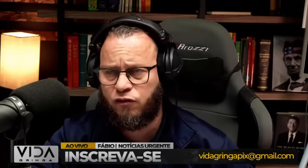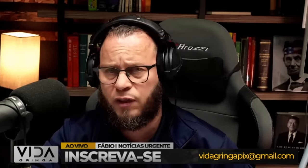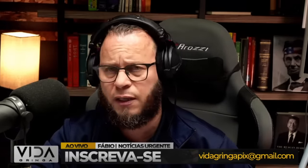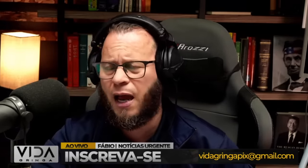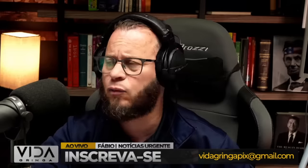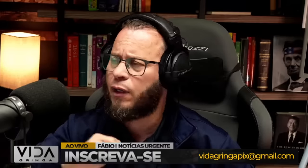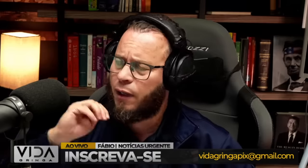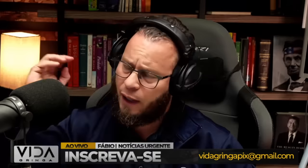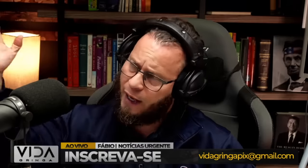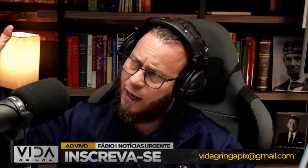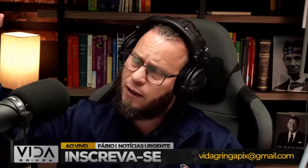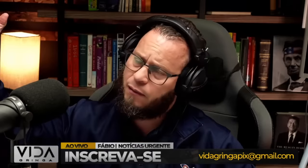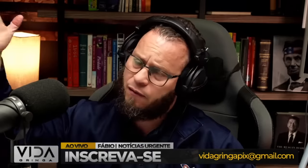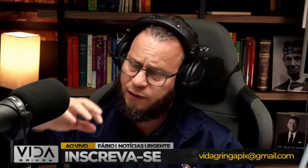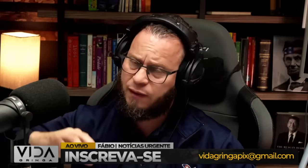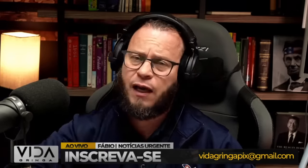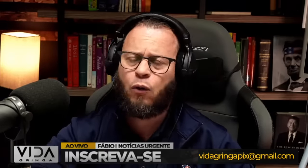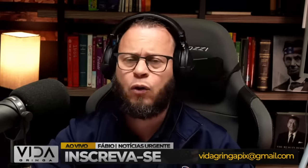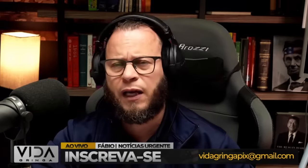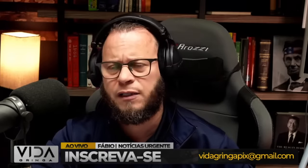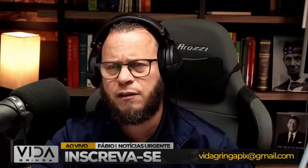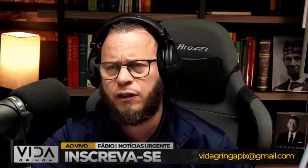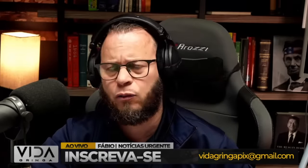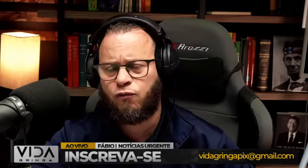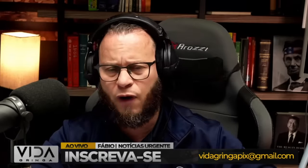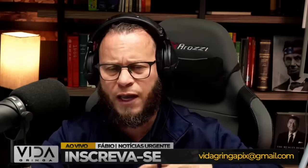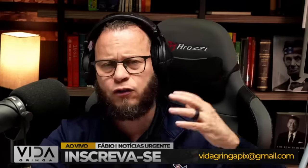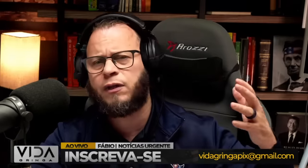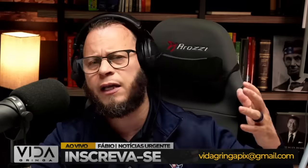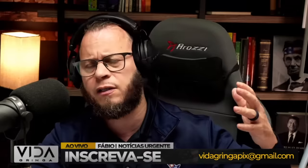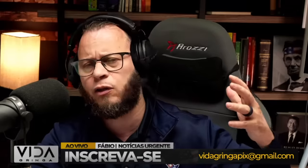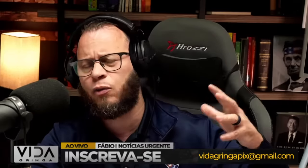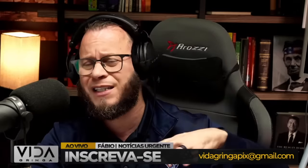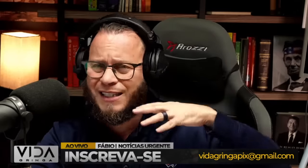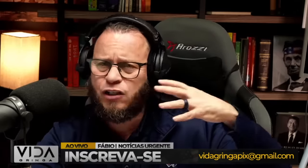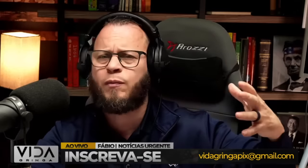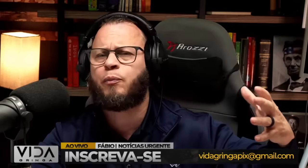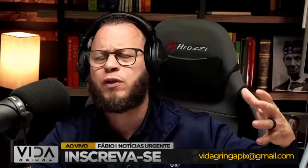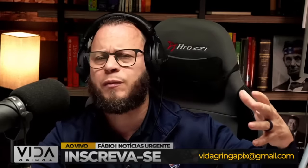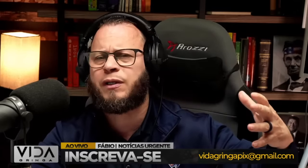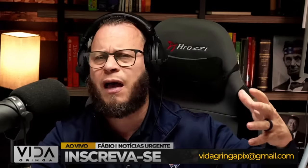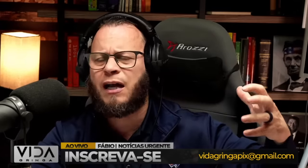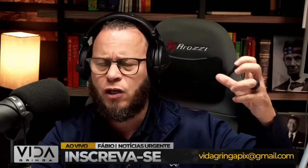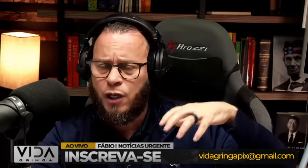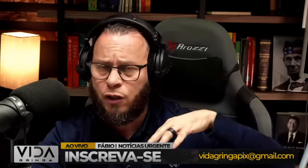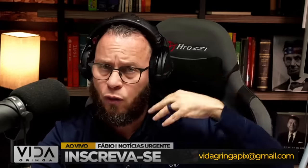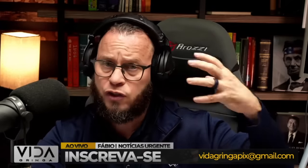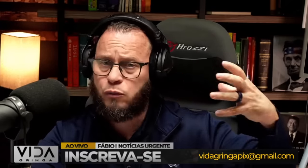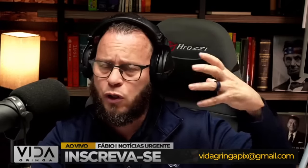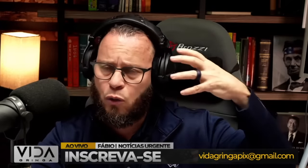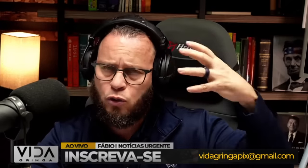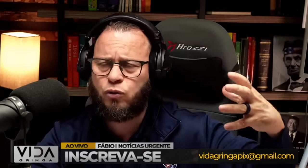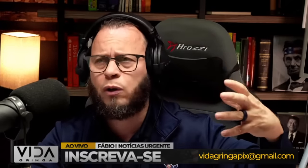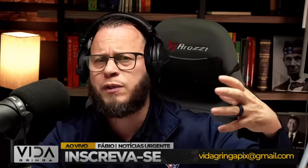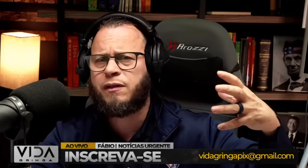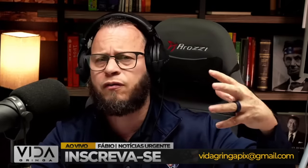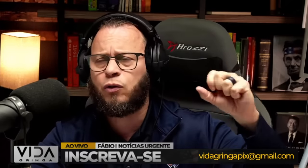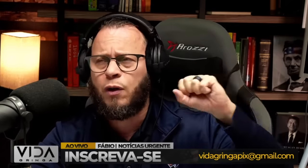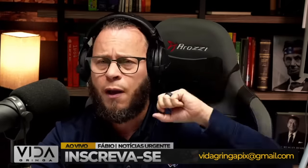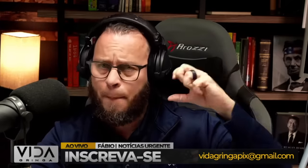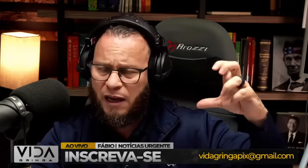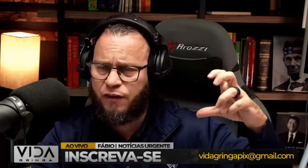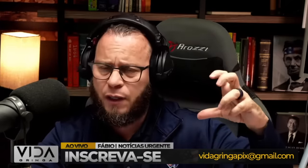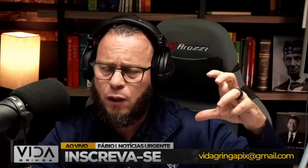realmente envenenado, ele vai tentar cortar esse dedo. Então, vai ajudar esse dedo. Então, existe uma possibilidade, nós temos que continuar